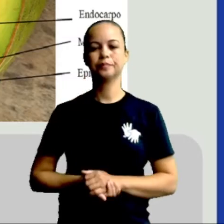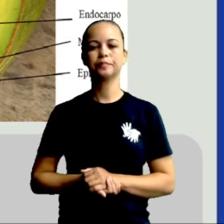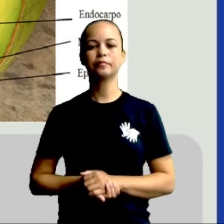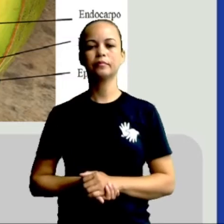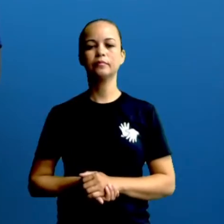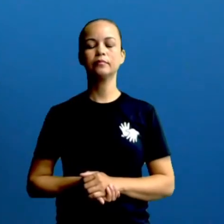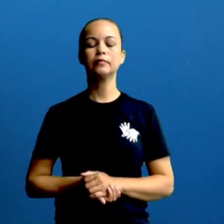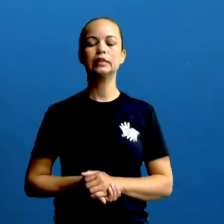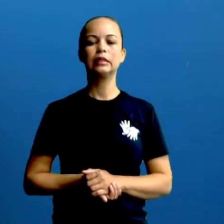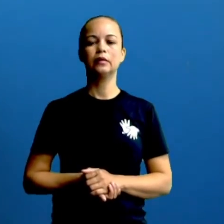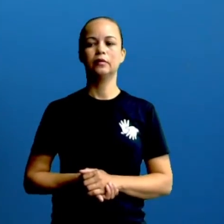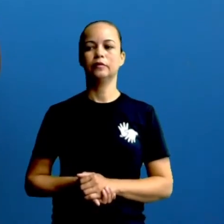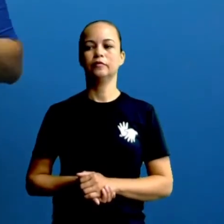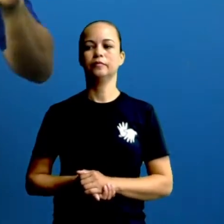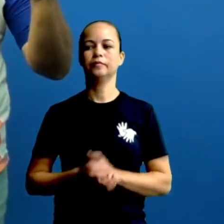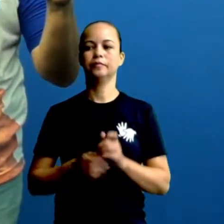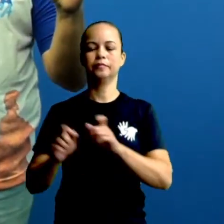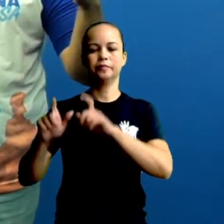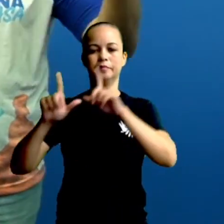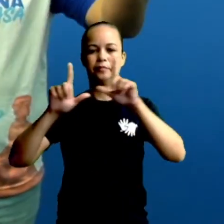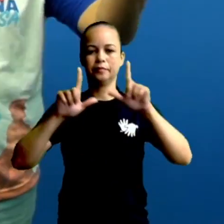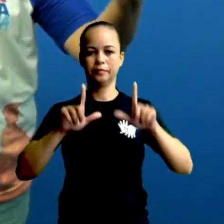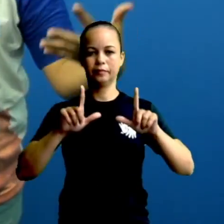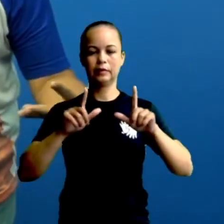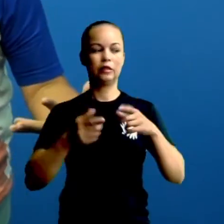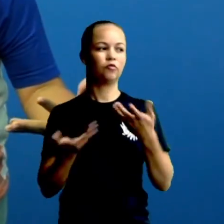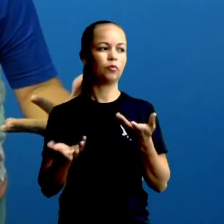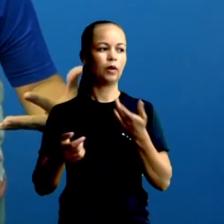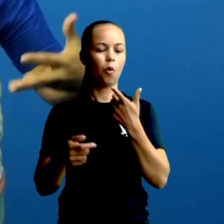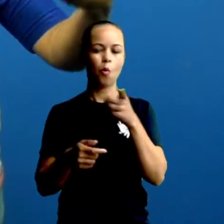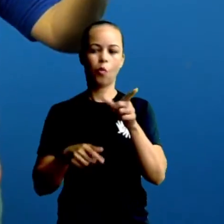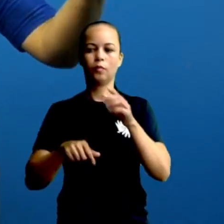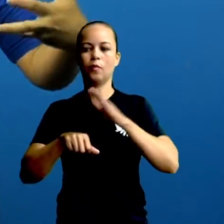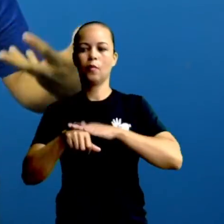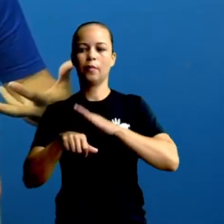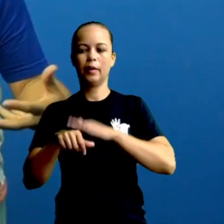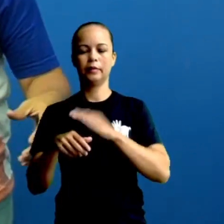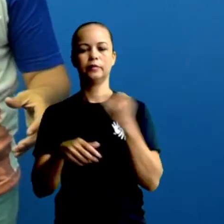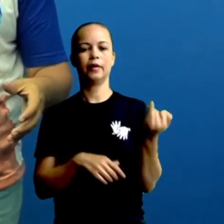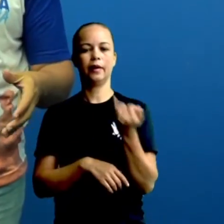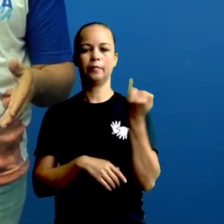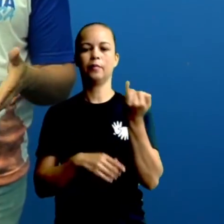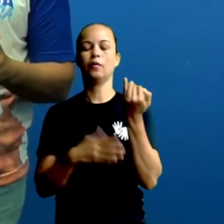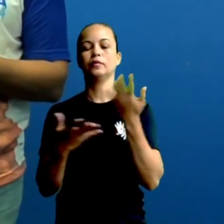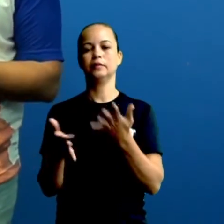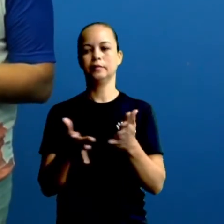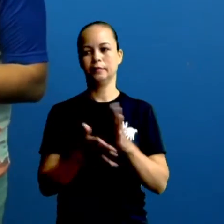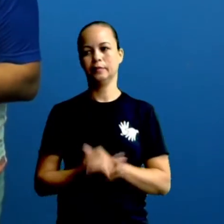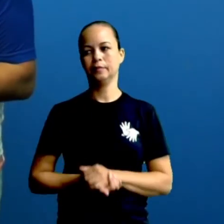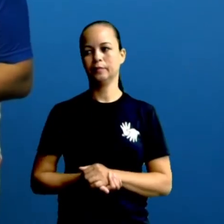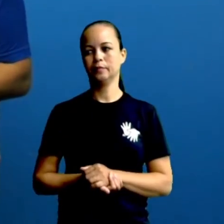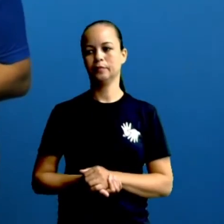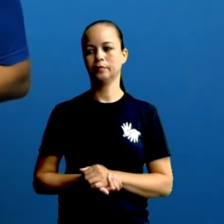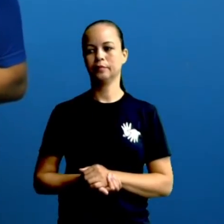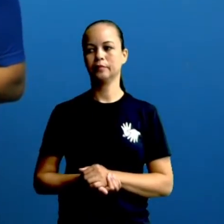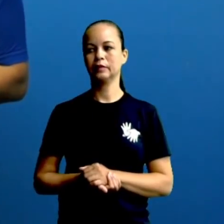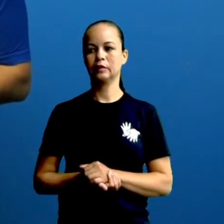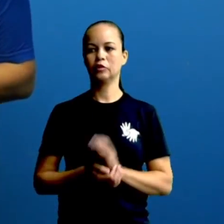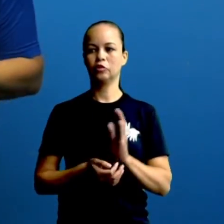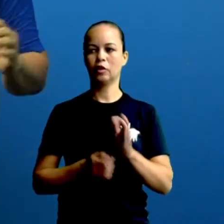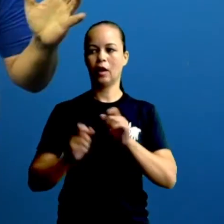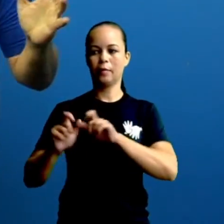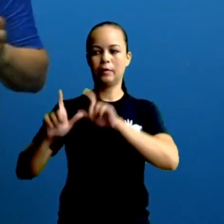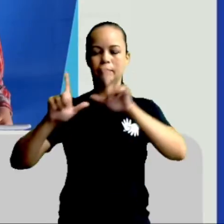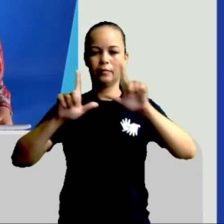comigo, por favor, produção. E vamos agora para um outro momento que é importantíssimo. Abre, por favor, produção, já abre essa